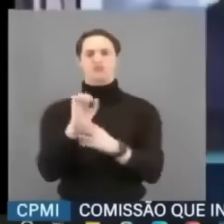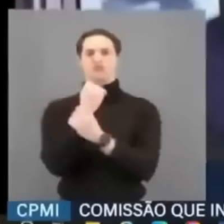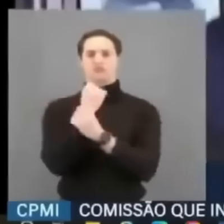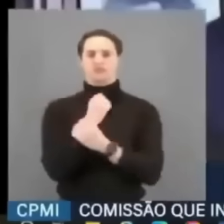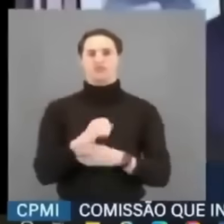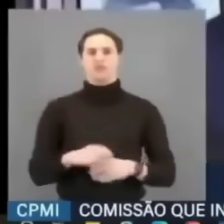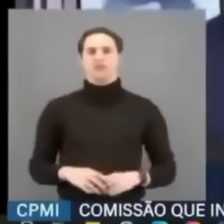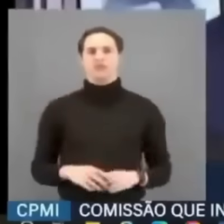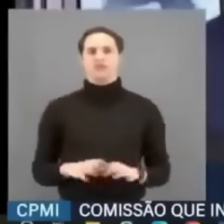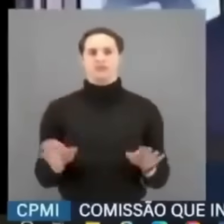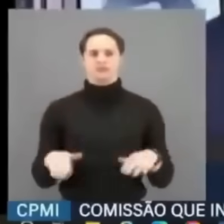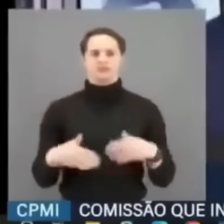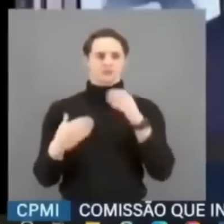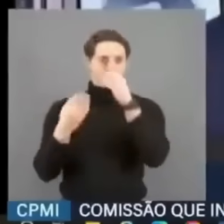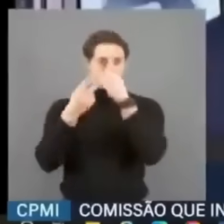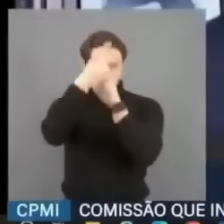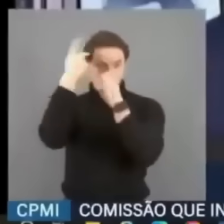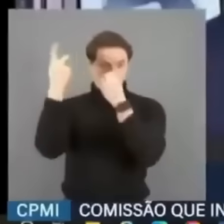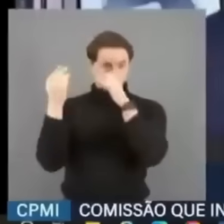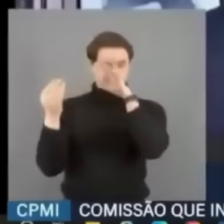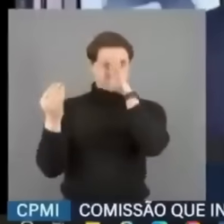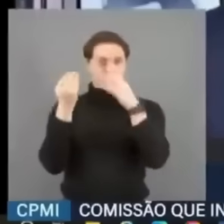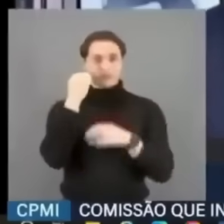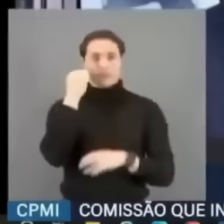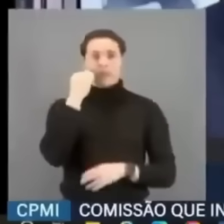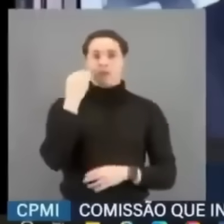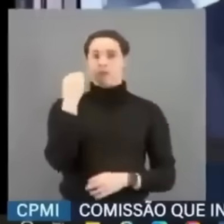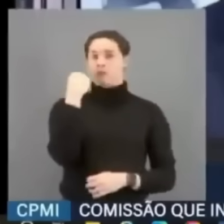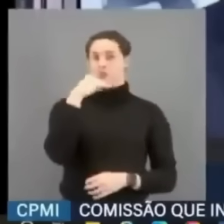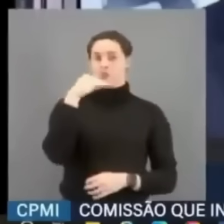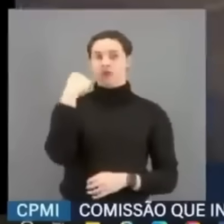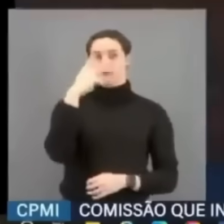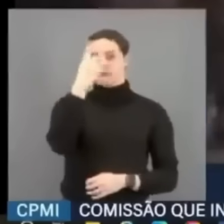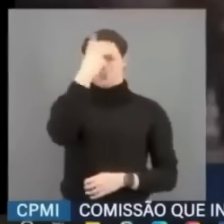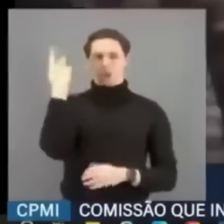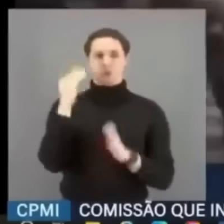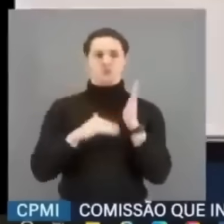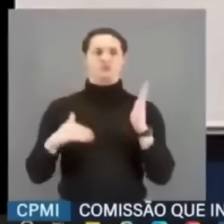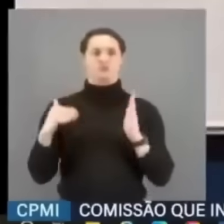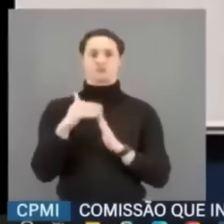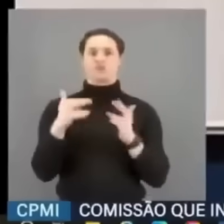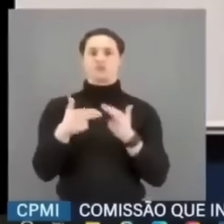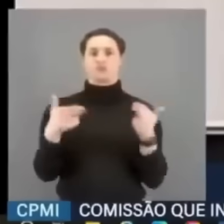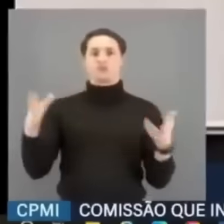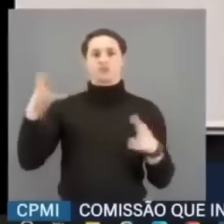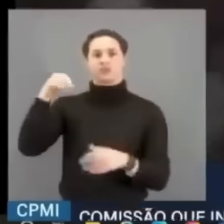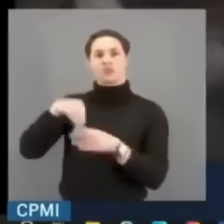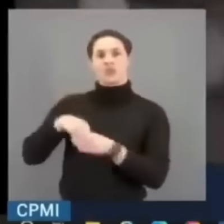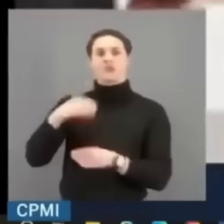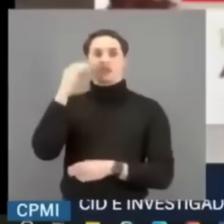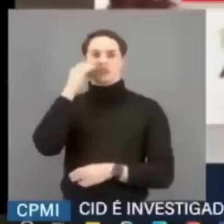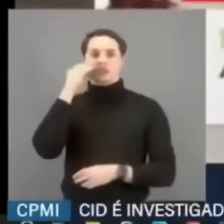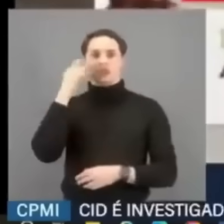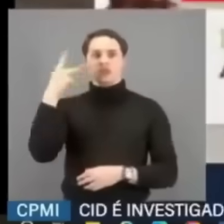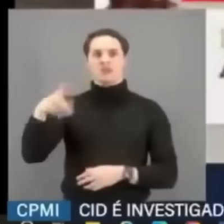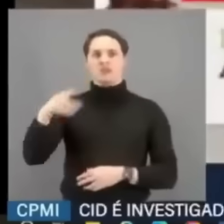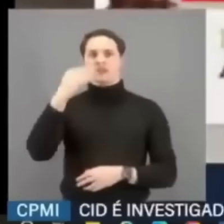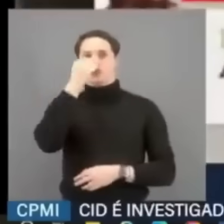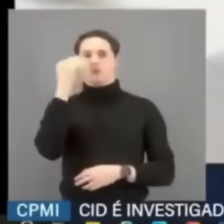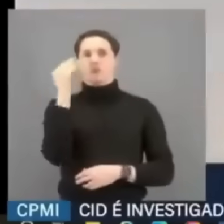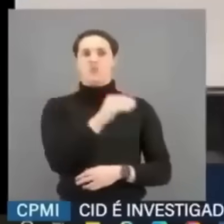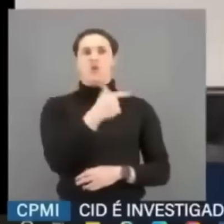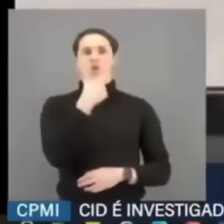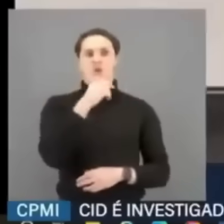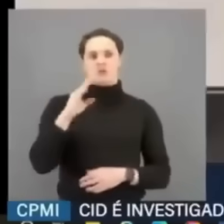Ordem. Alguém vai tentar convencer de que essas coisas todas que estavam no celular do Mauro Cid eram ignoradas por